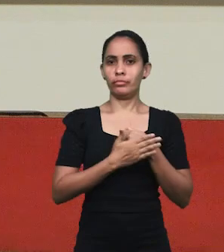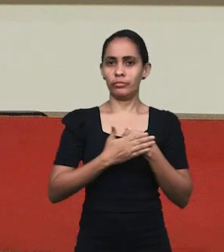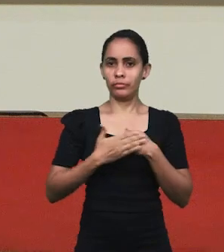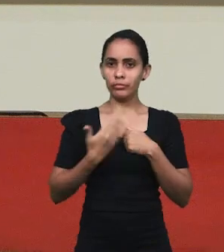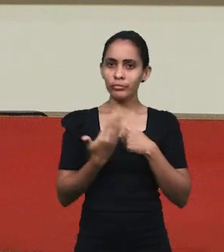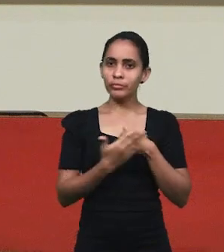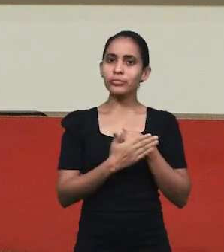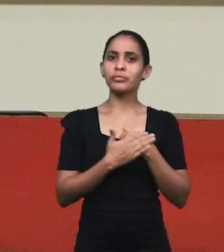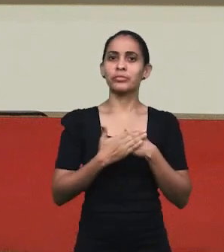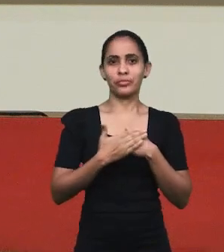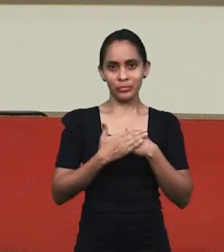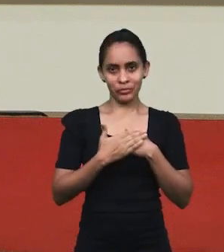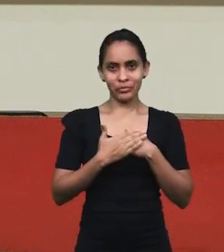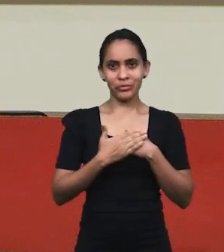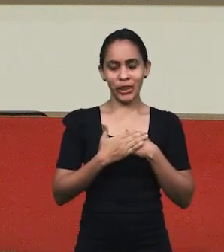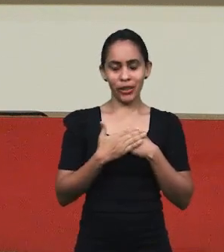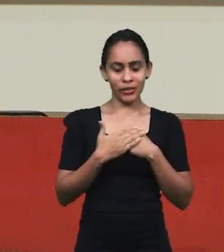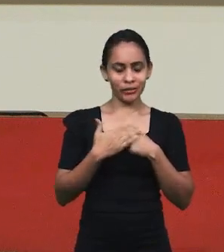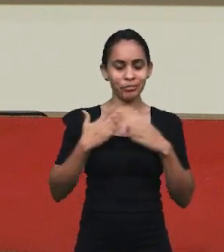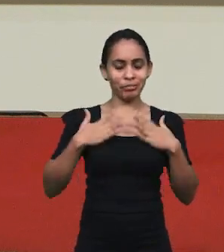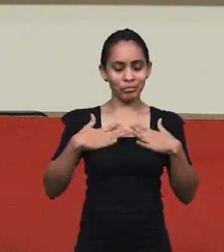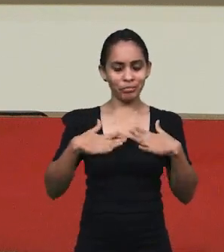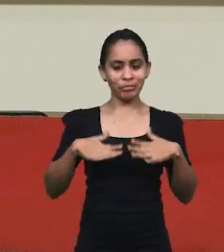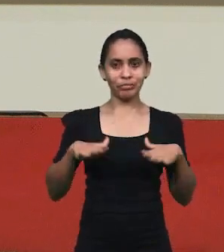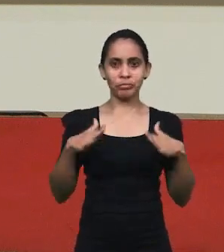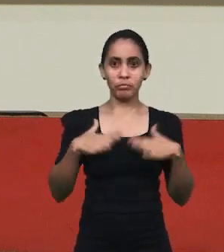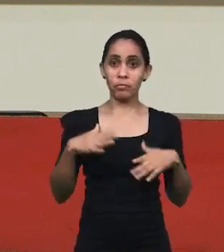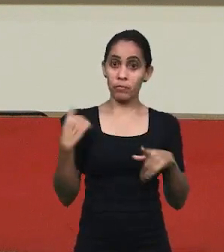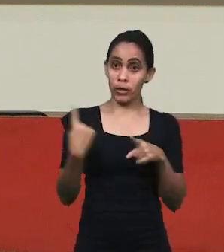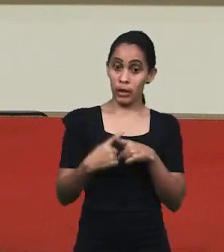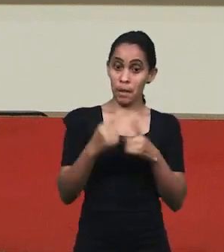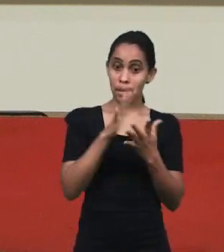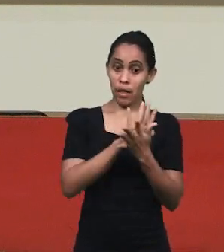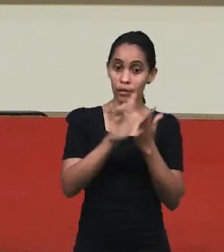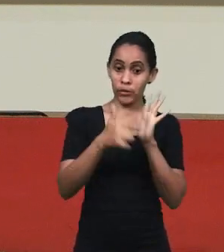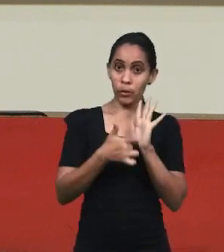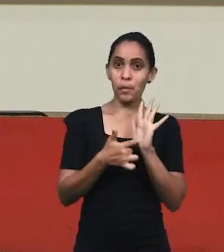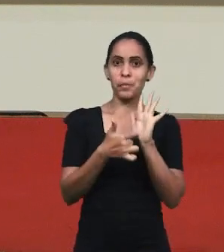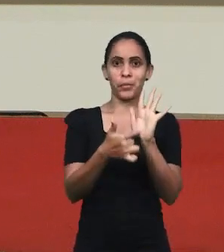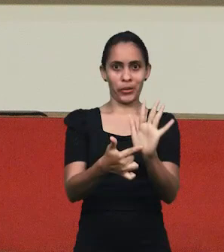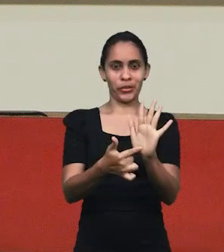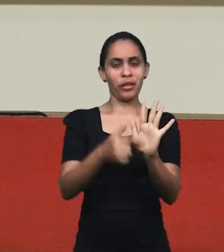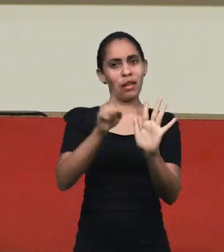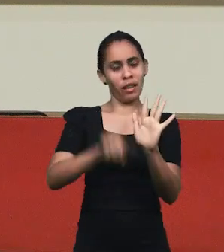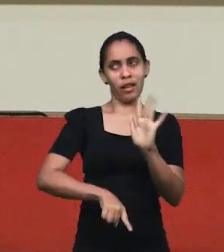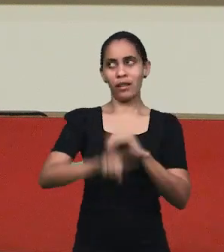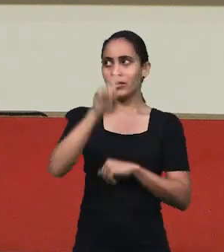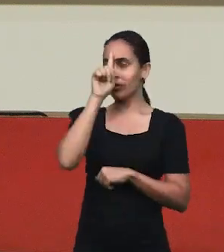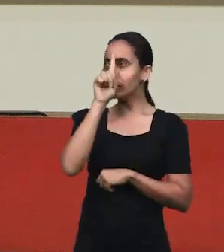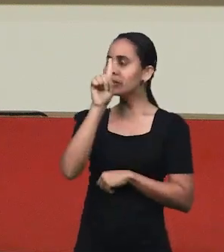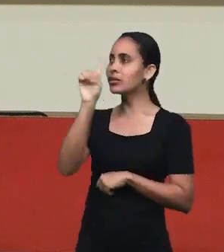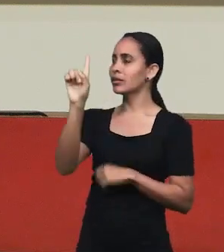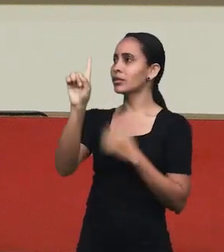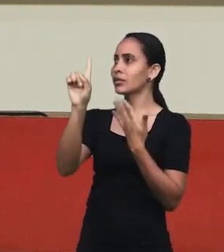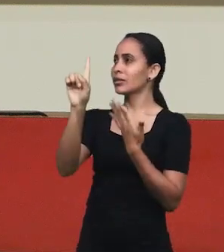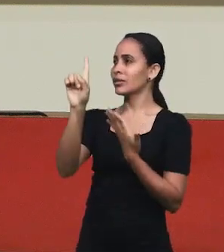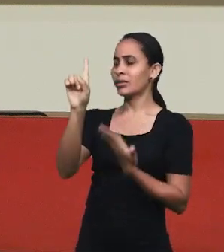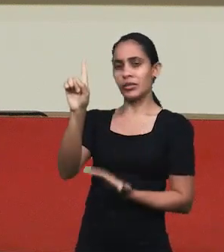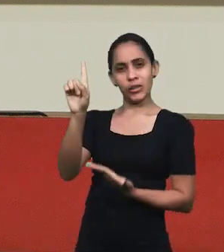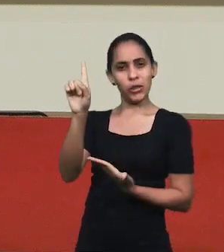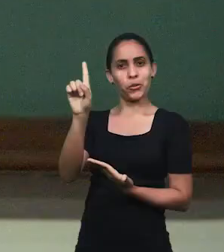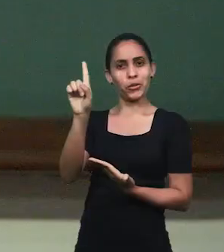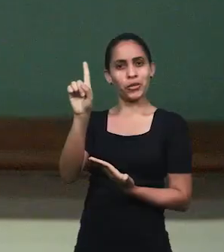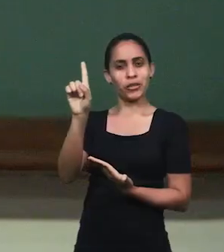ali há conforto, ali há consolo. Porque diz a Bíblia que o Senhor é o Deus